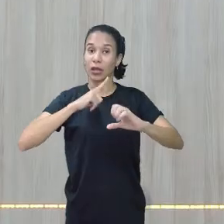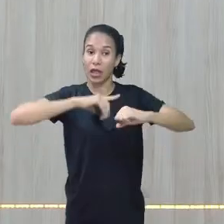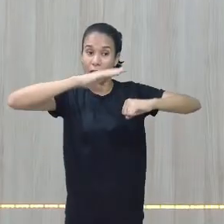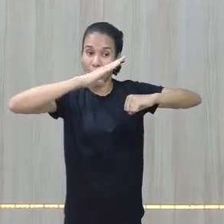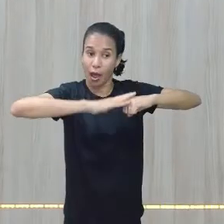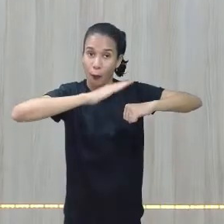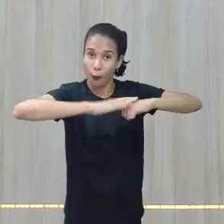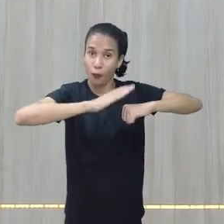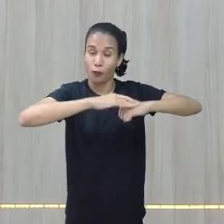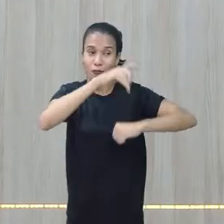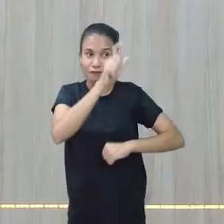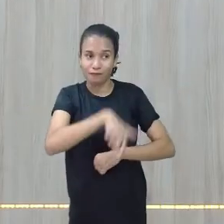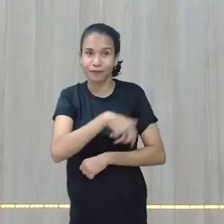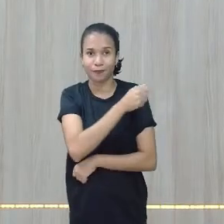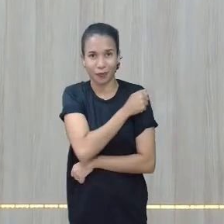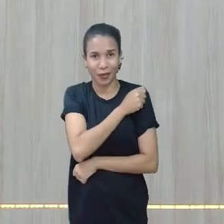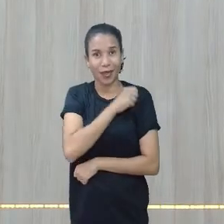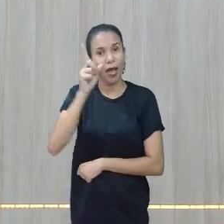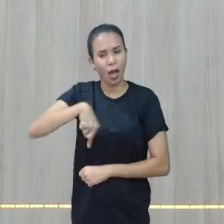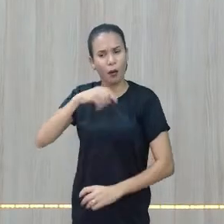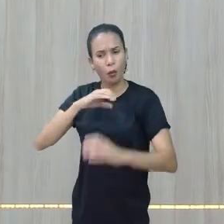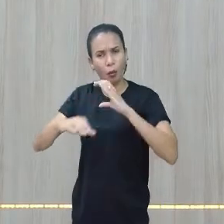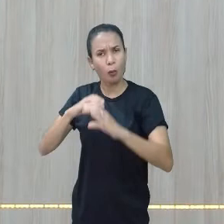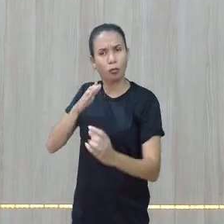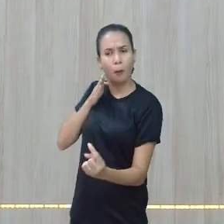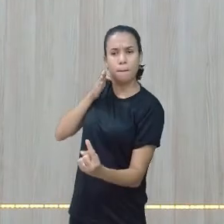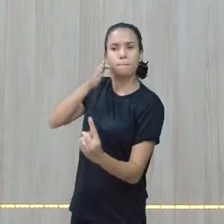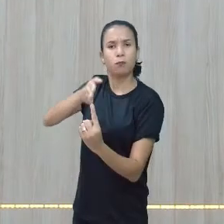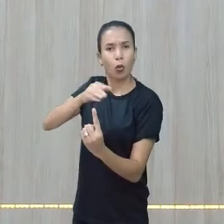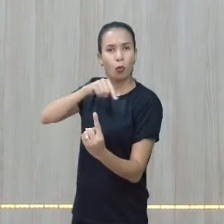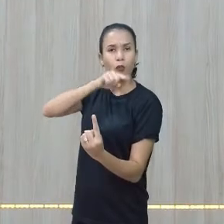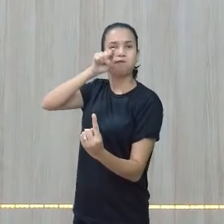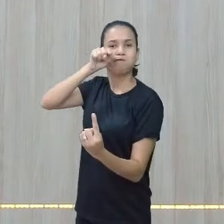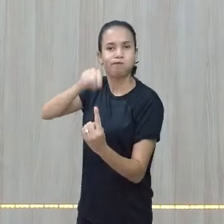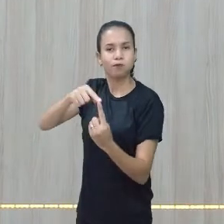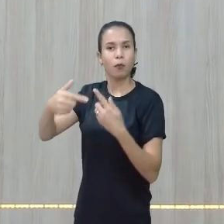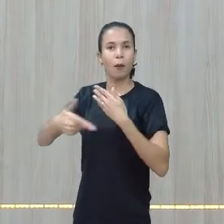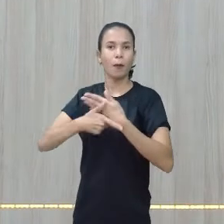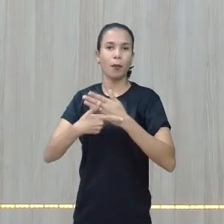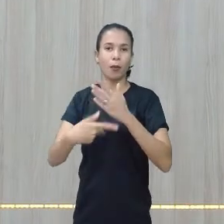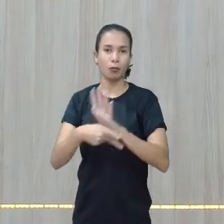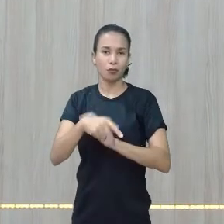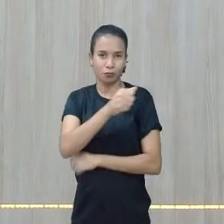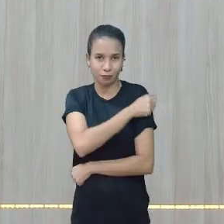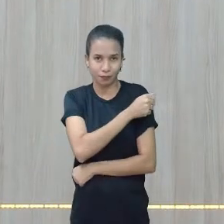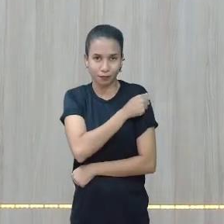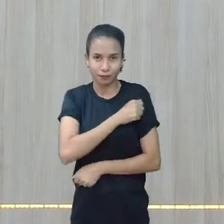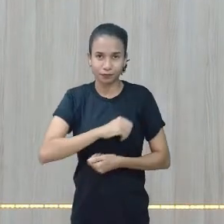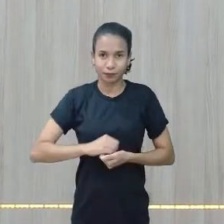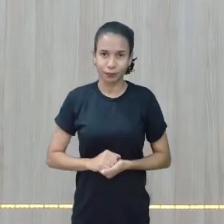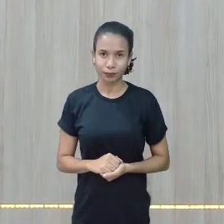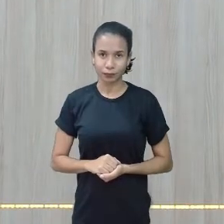uma comunicação intencional, que tem uma funcionalidade para esse estudante.